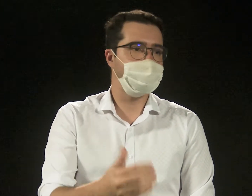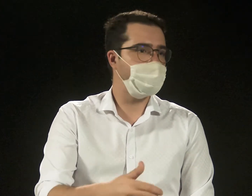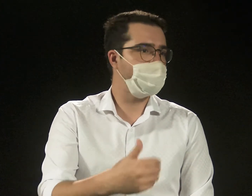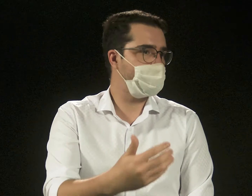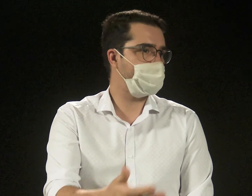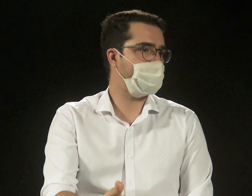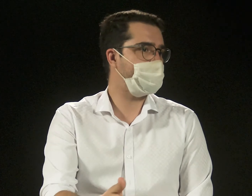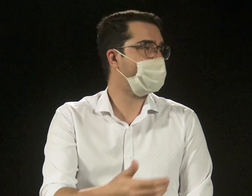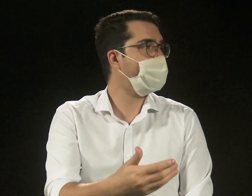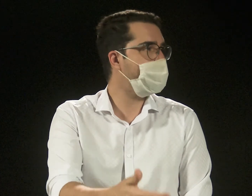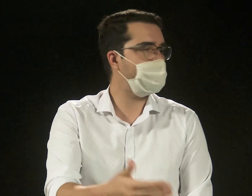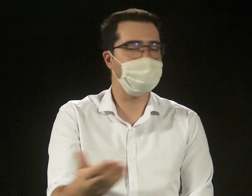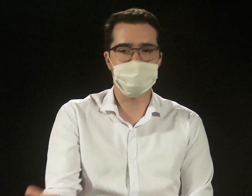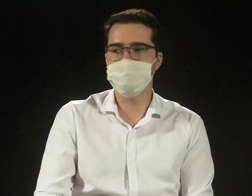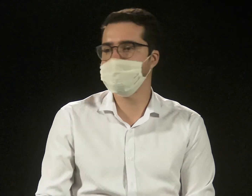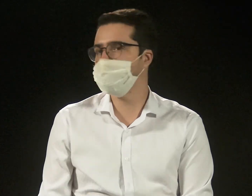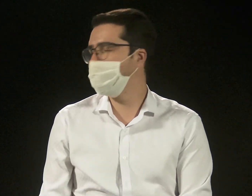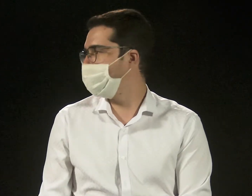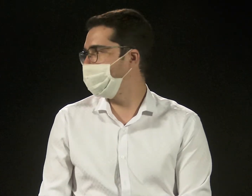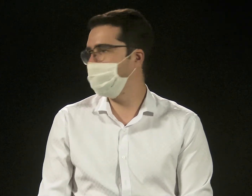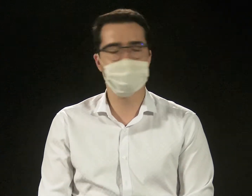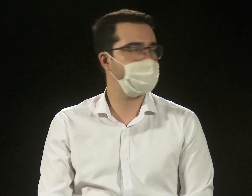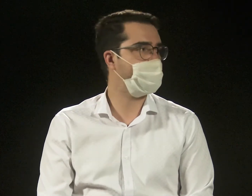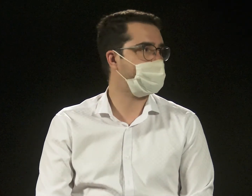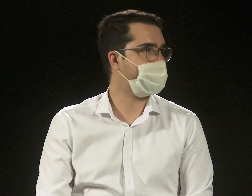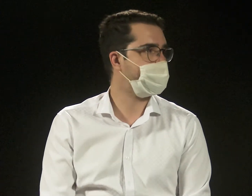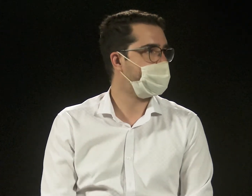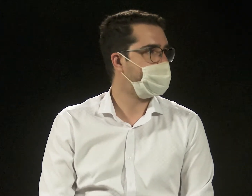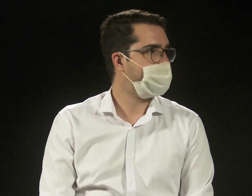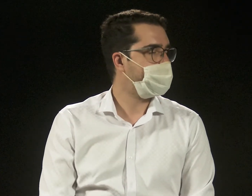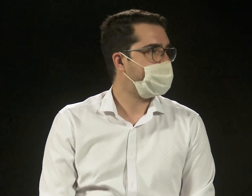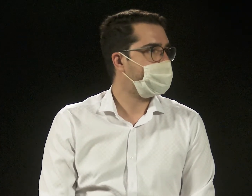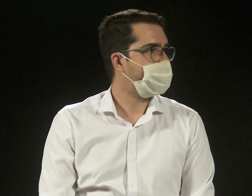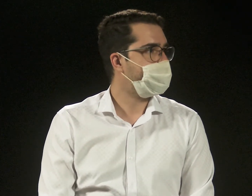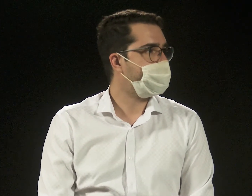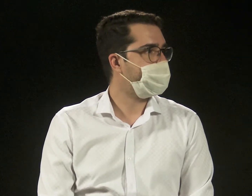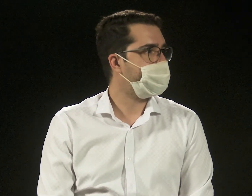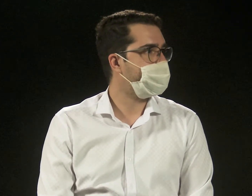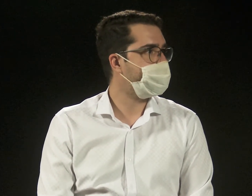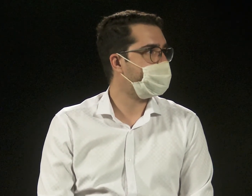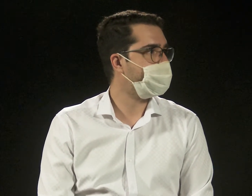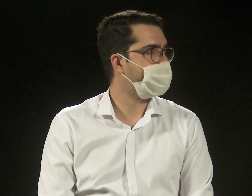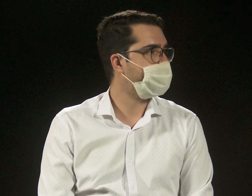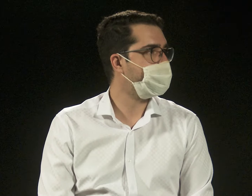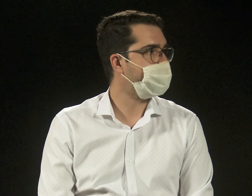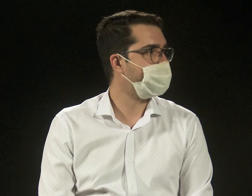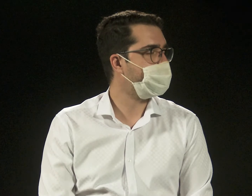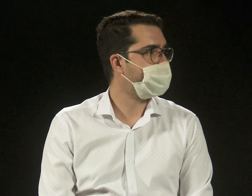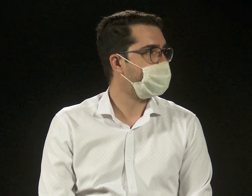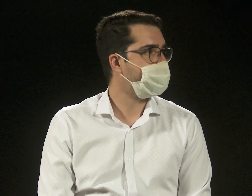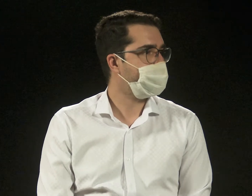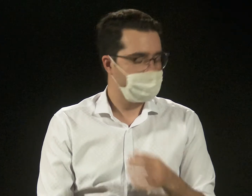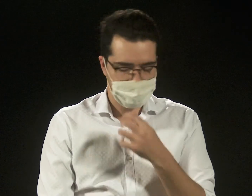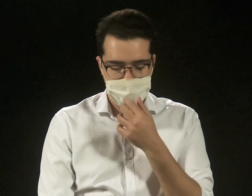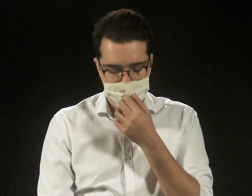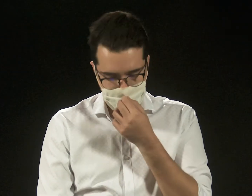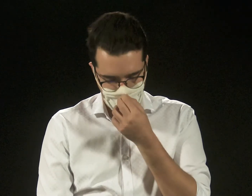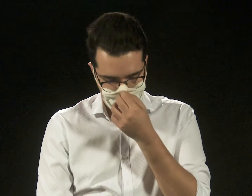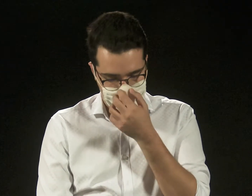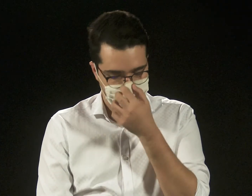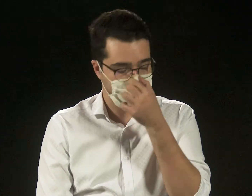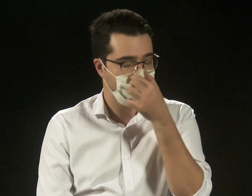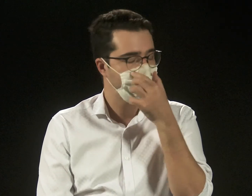para orientar e conscientizar as famílias de que precisam ter essa escuta sensível para as crianças? Esse contato com a família é importante, e